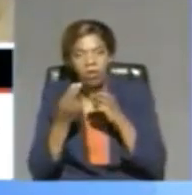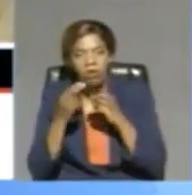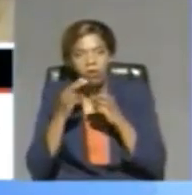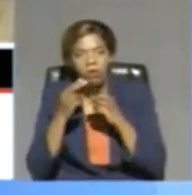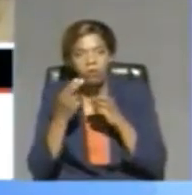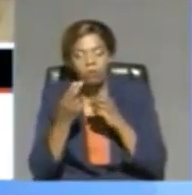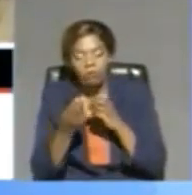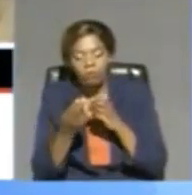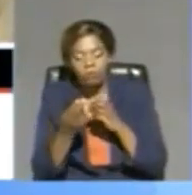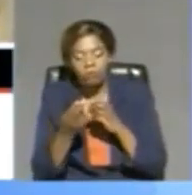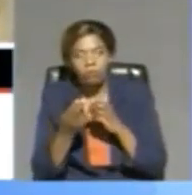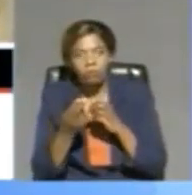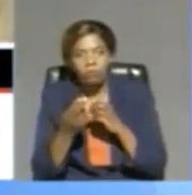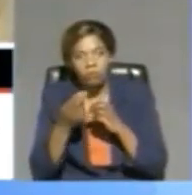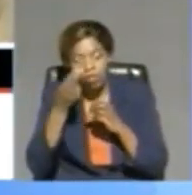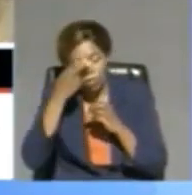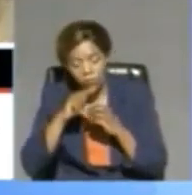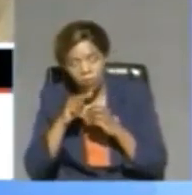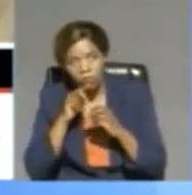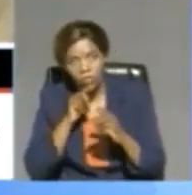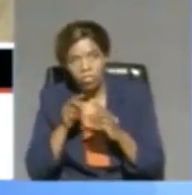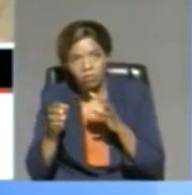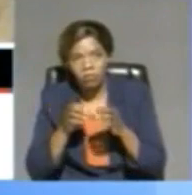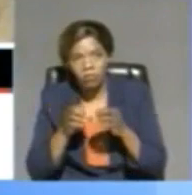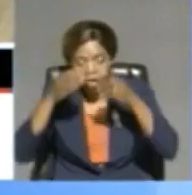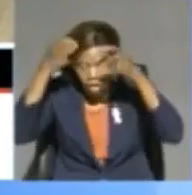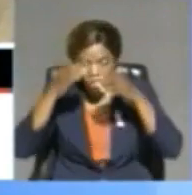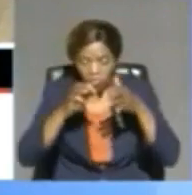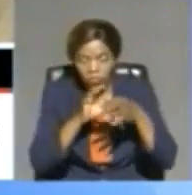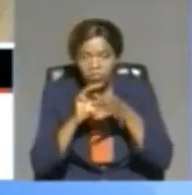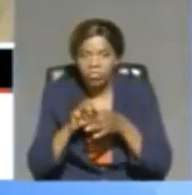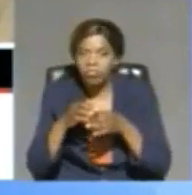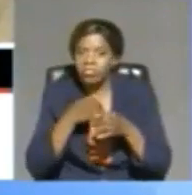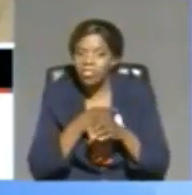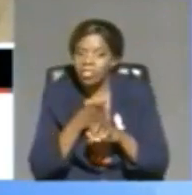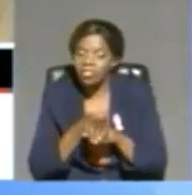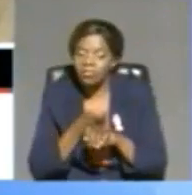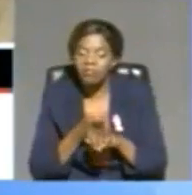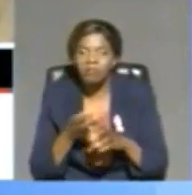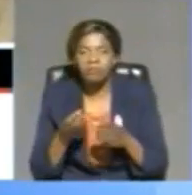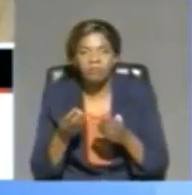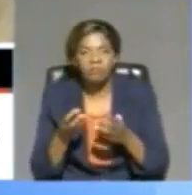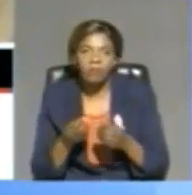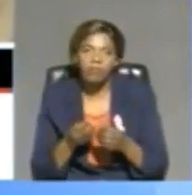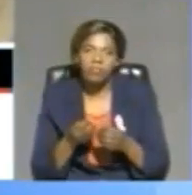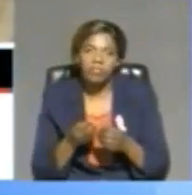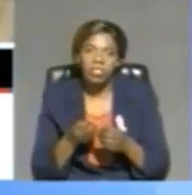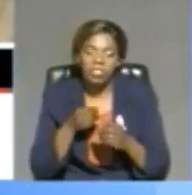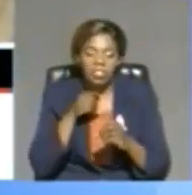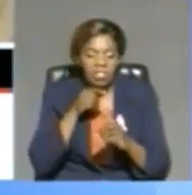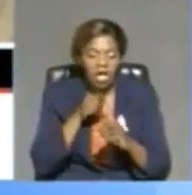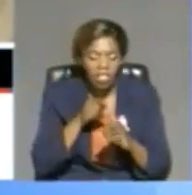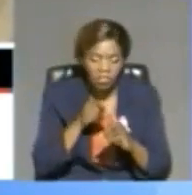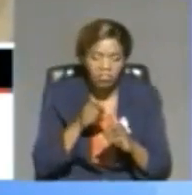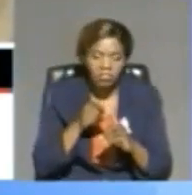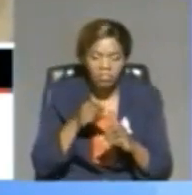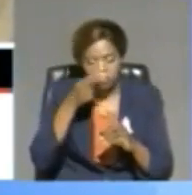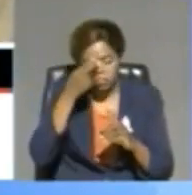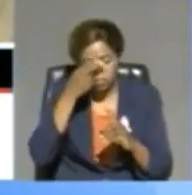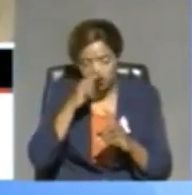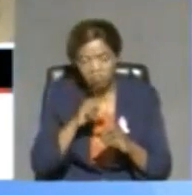o Reino Unido sofre muito com questões que são gerais aqui na Europa: energia